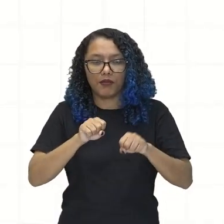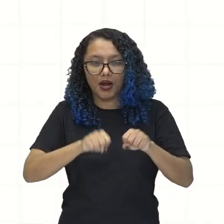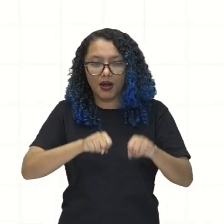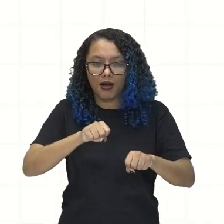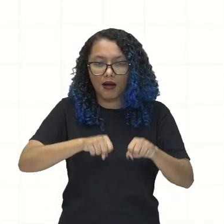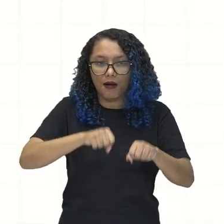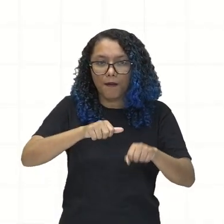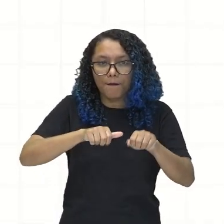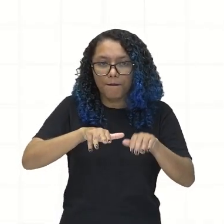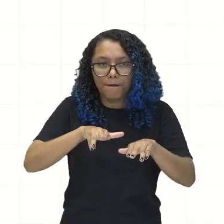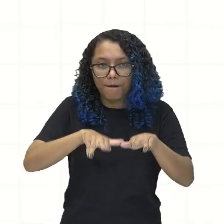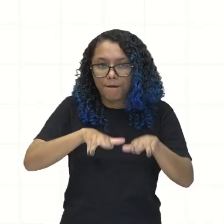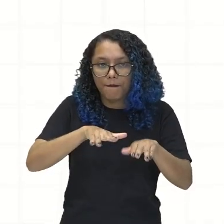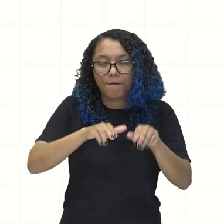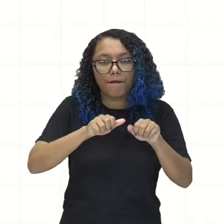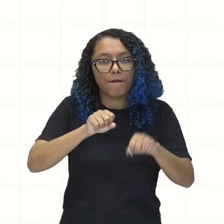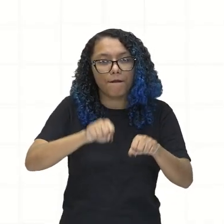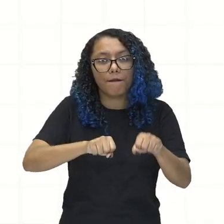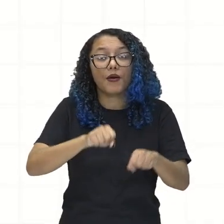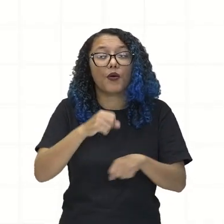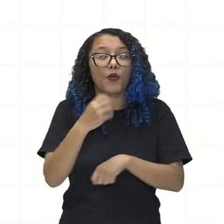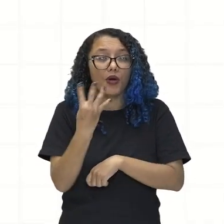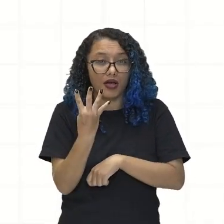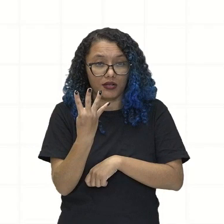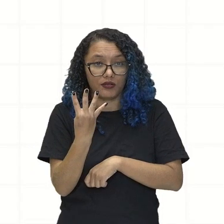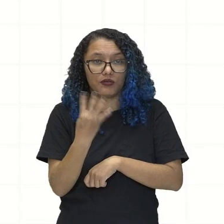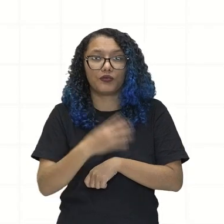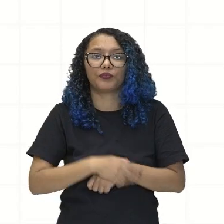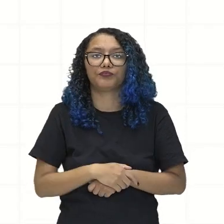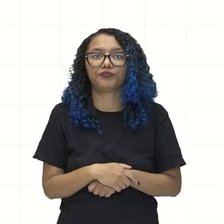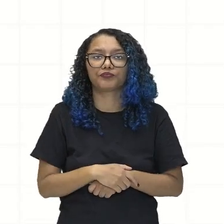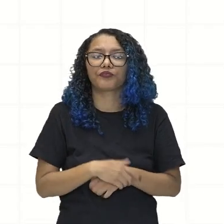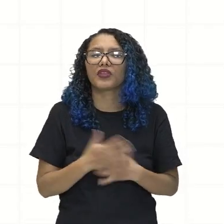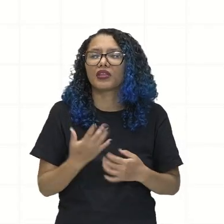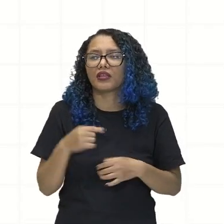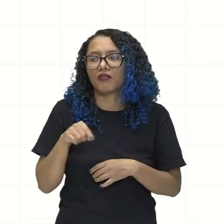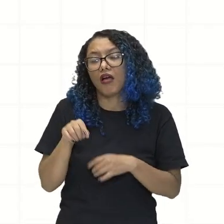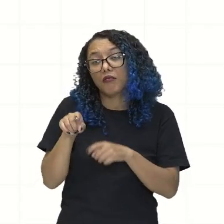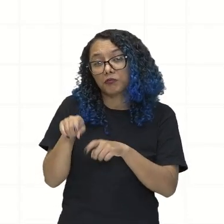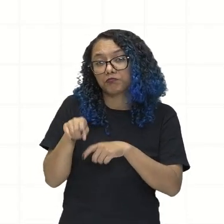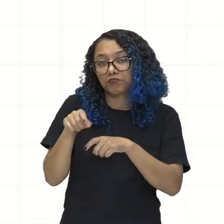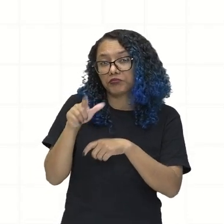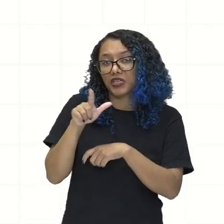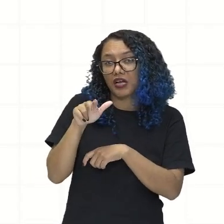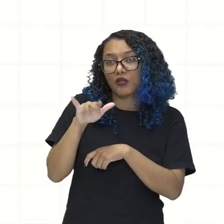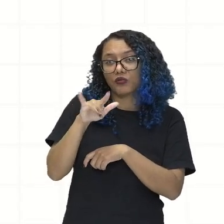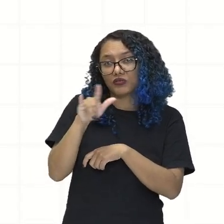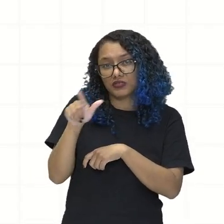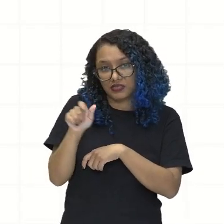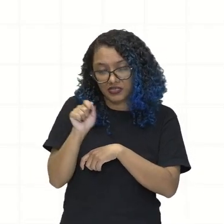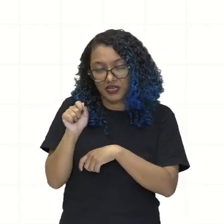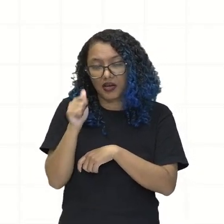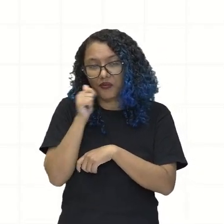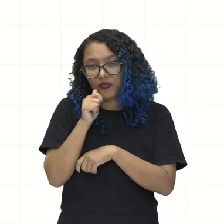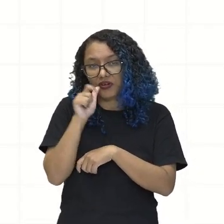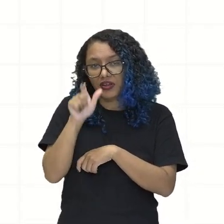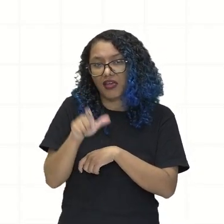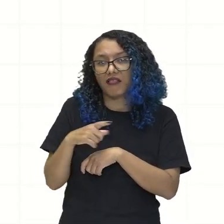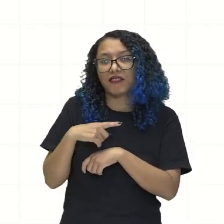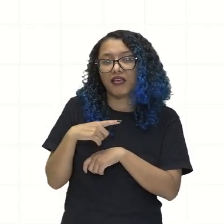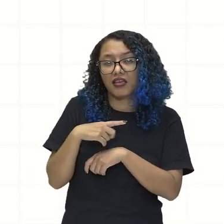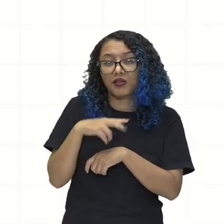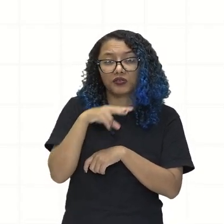segue. Então, olha só, nós temos o seguinte, no sítio de Luzia há patos. Então, é importante